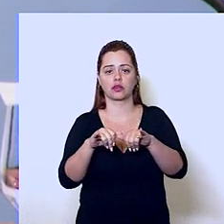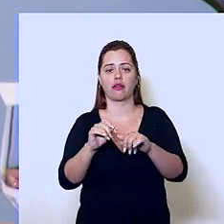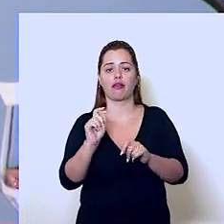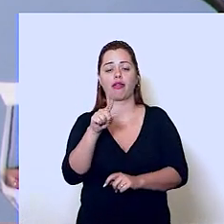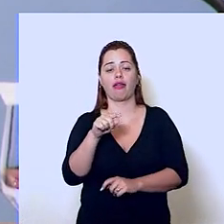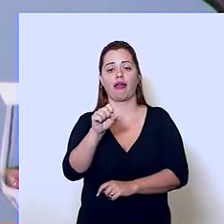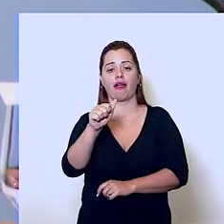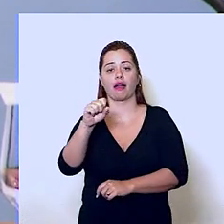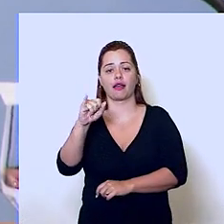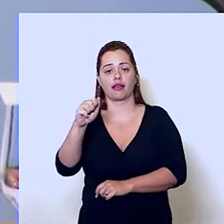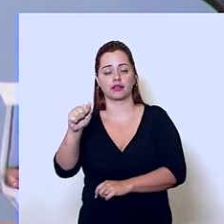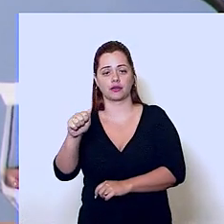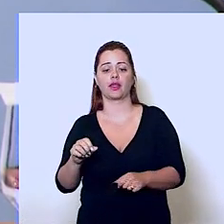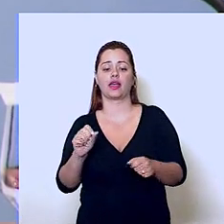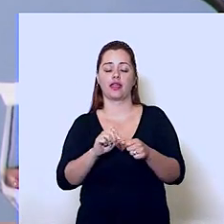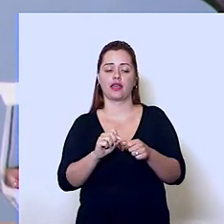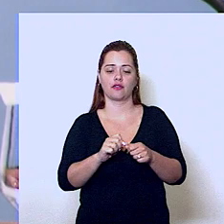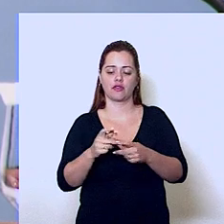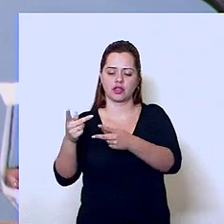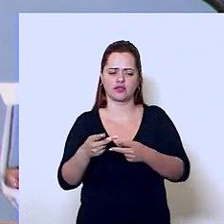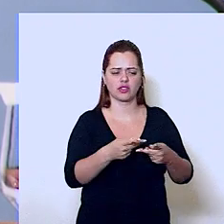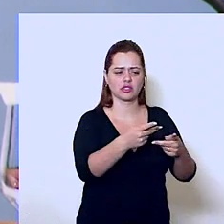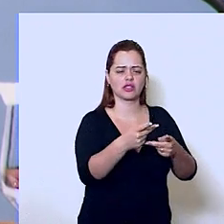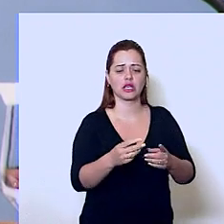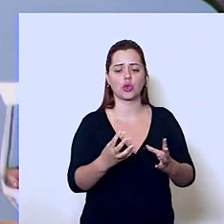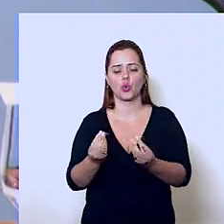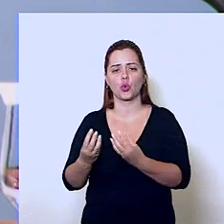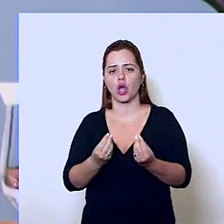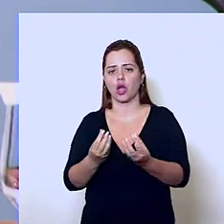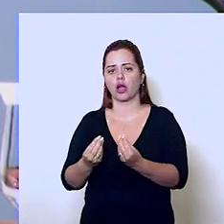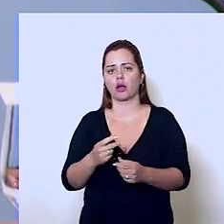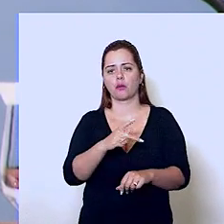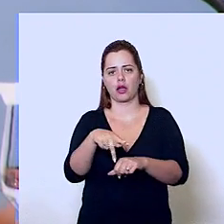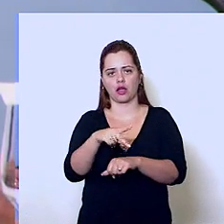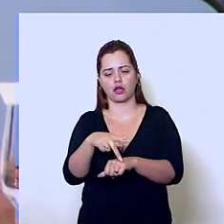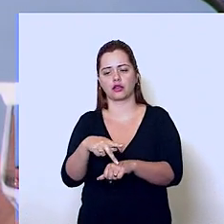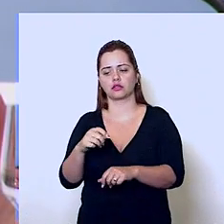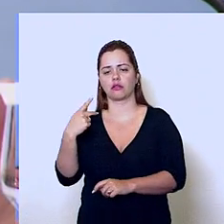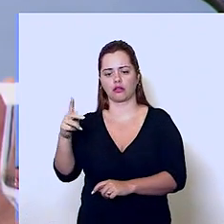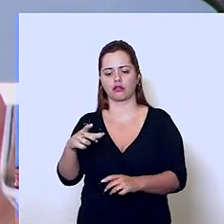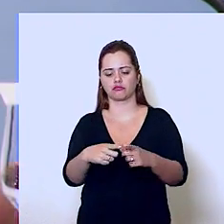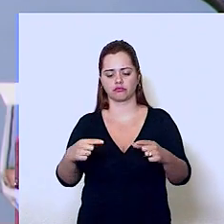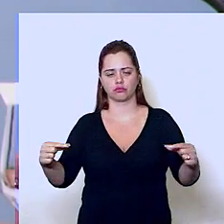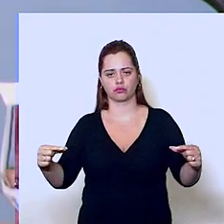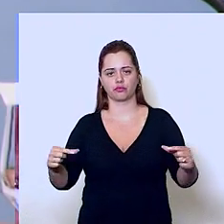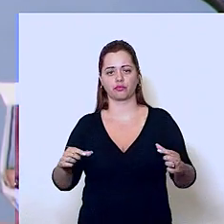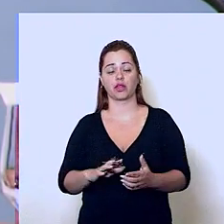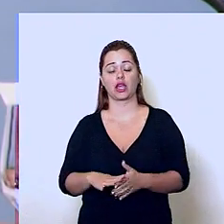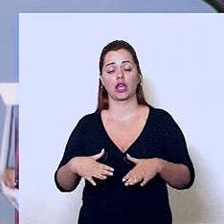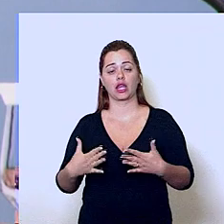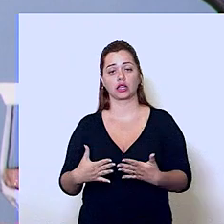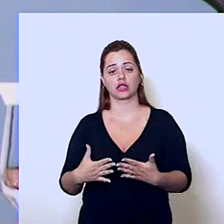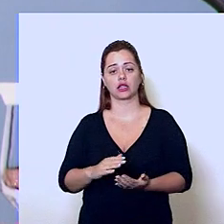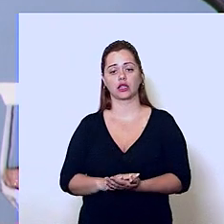fez visitas a diversos países daquele continente. Além disso, ainda na promoção comercial, há que